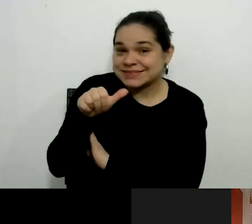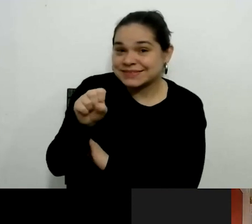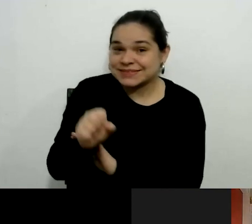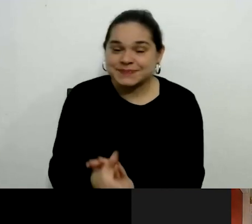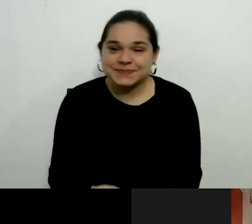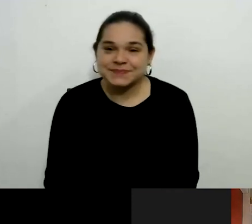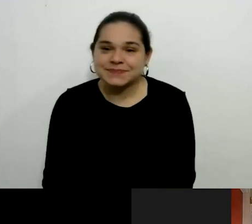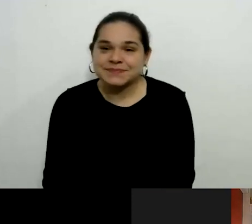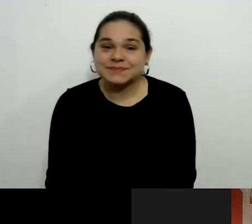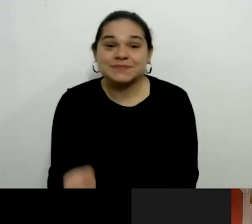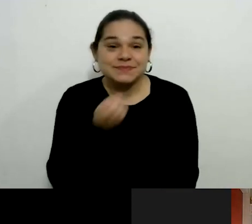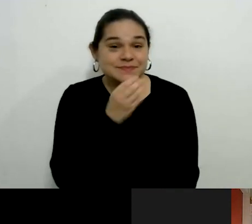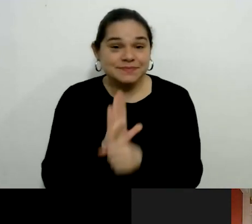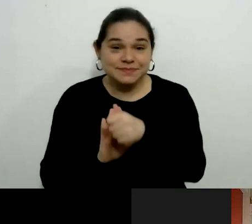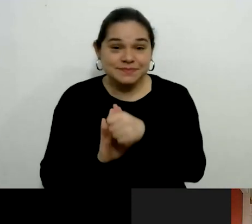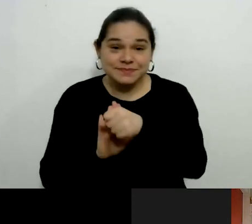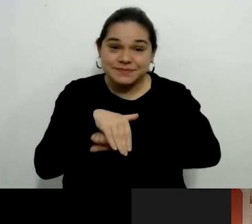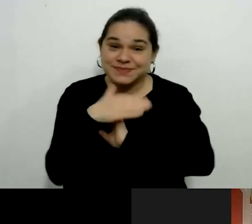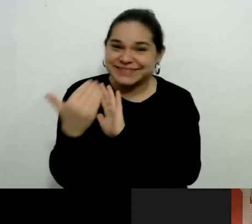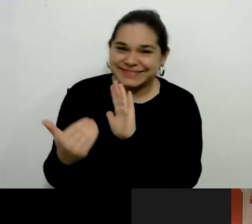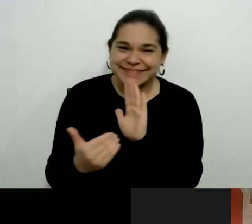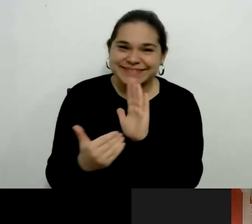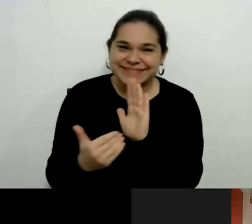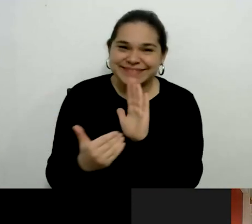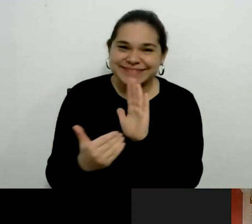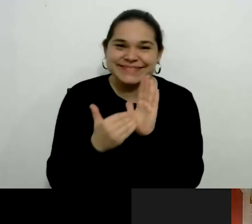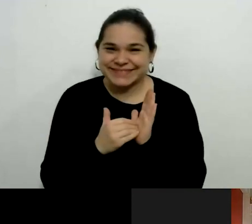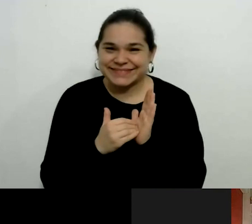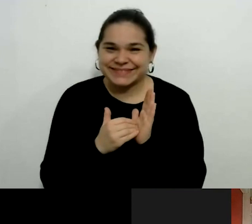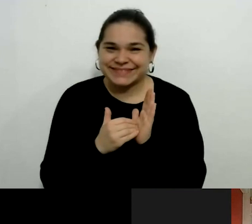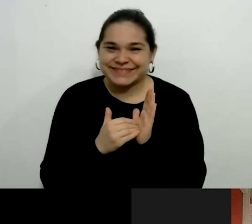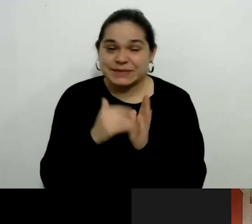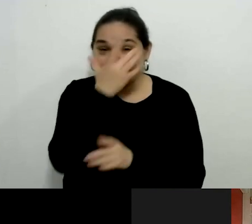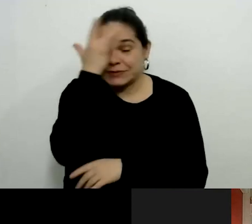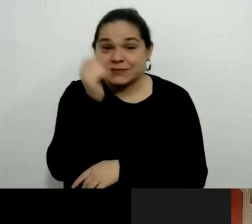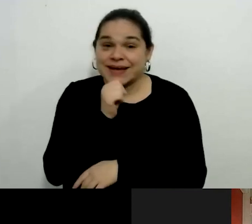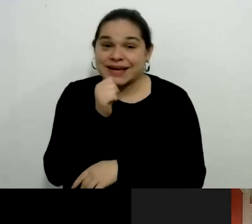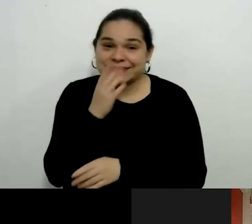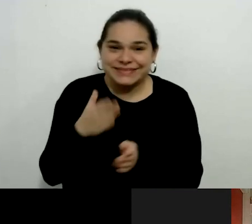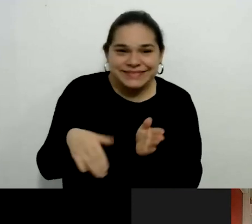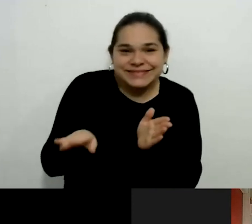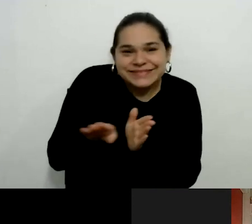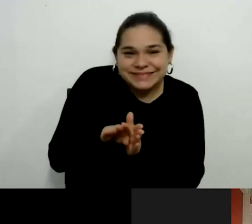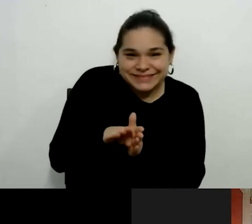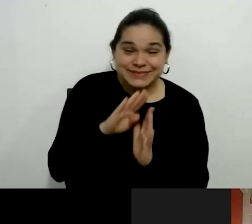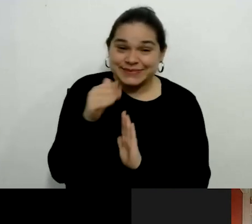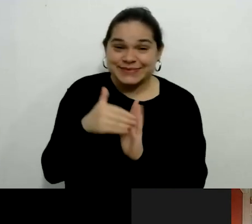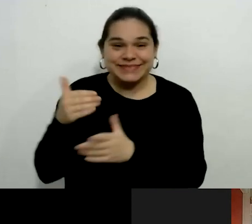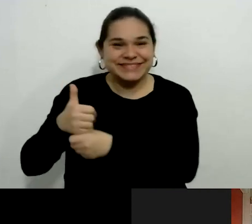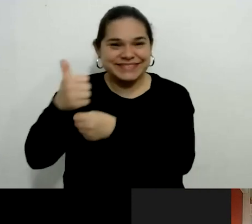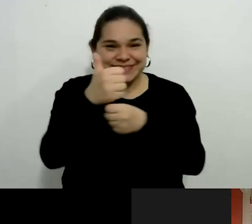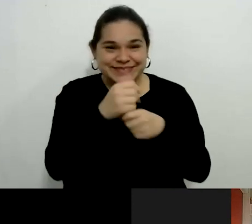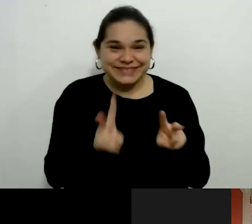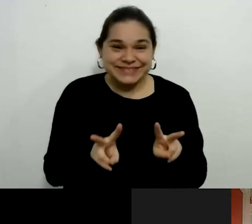Boa noite, então, a todos aí, novamente, os que não estavam na sala ainda, presentes, Gil, e toda a diretoria da Volvo, e os